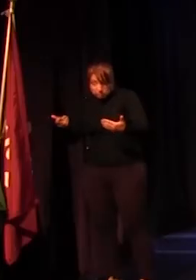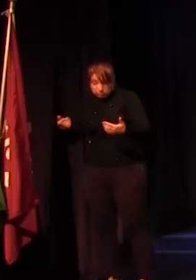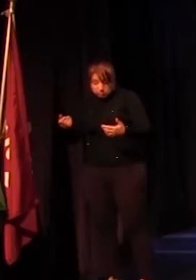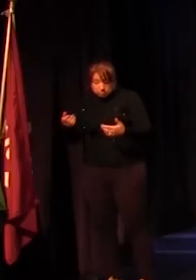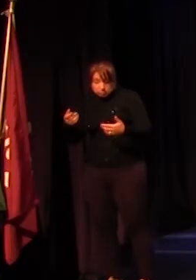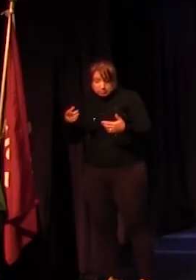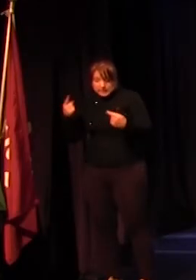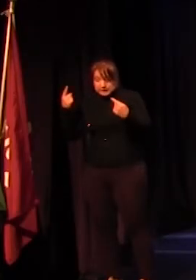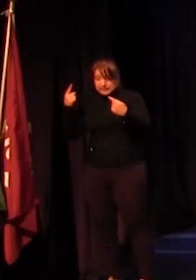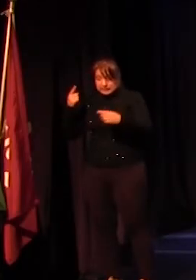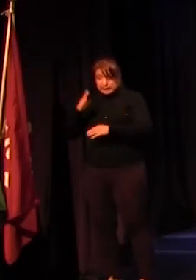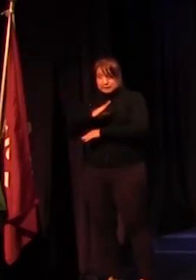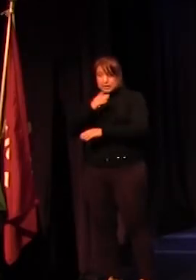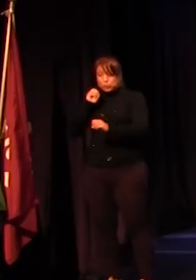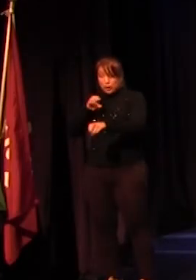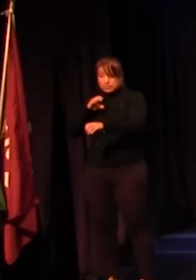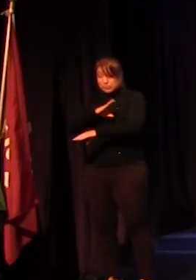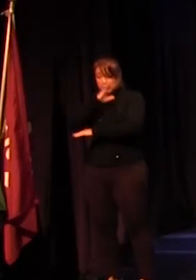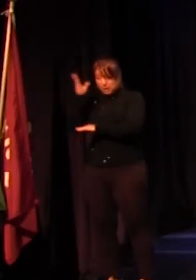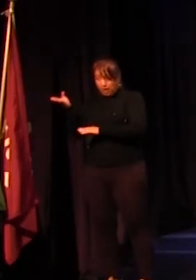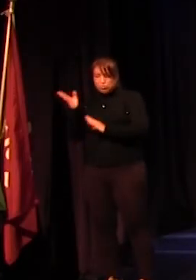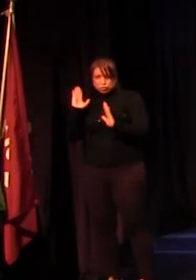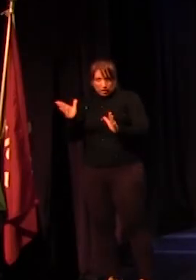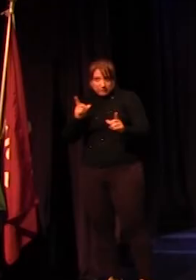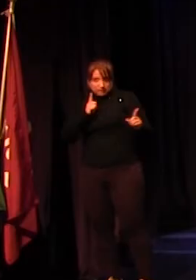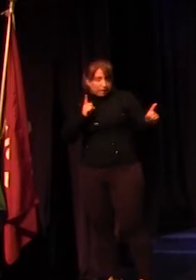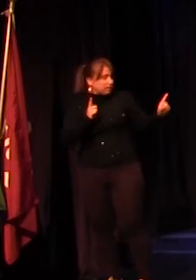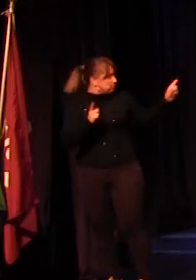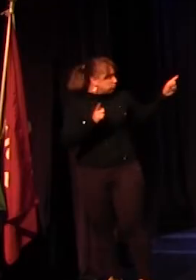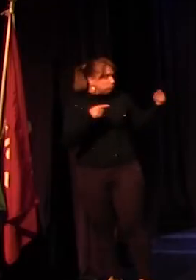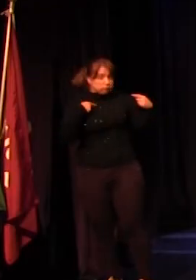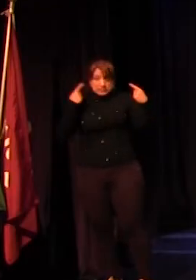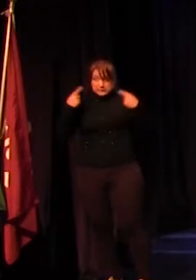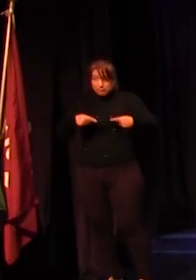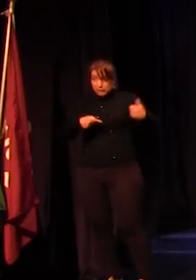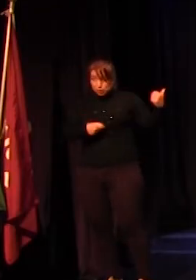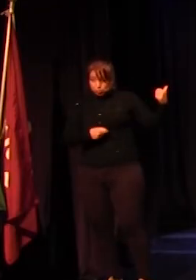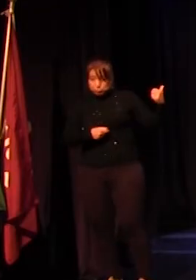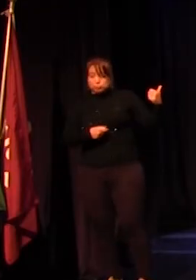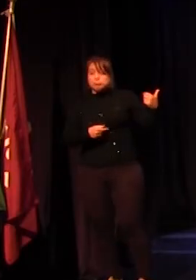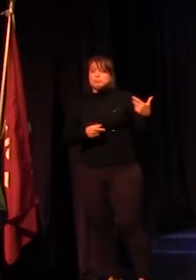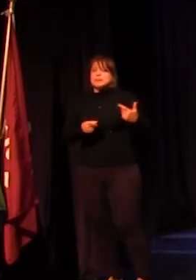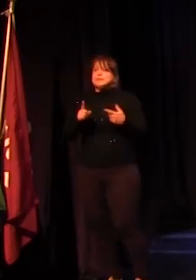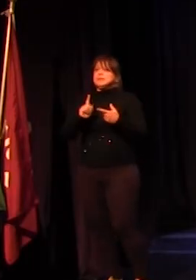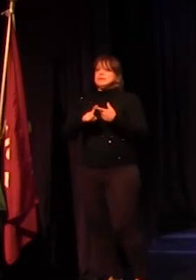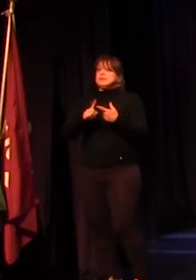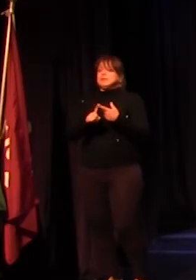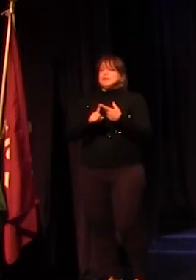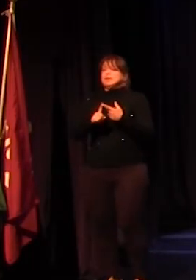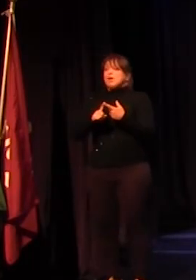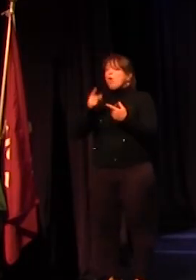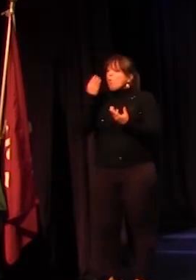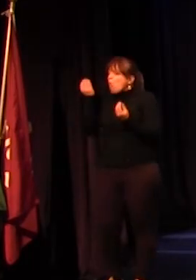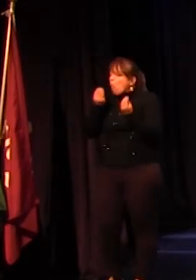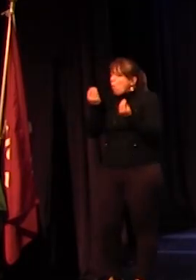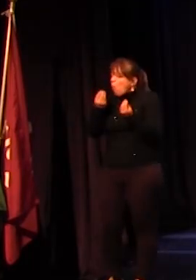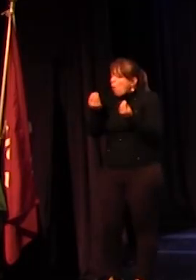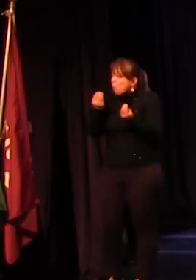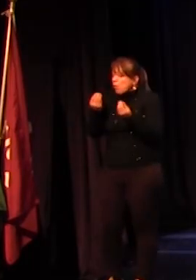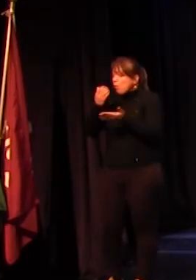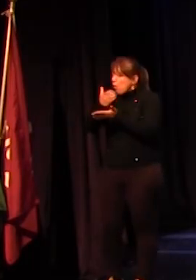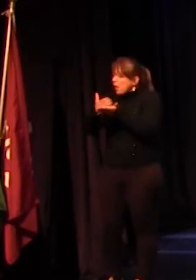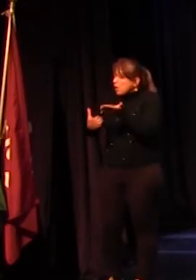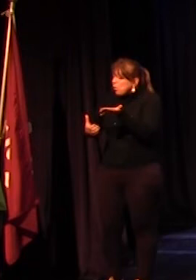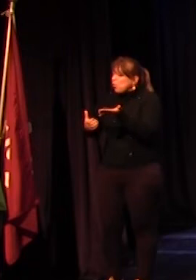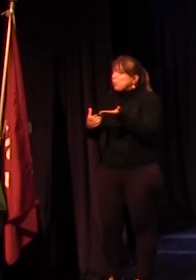Essa educação integral, ela também prepara para isso. Então, o secretário disse hoje aqui, falou dessa questão de olhar, né, desse currículo